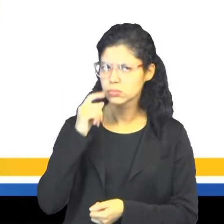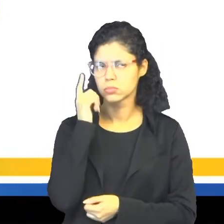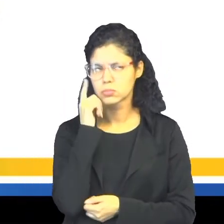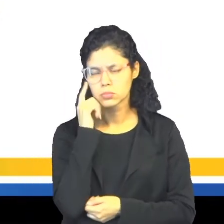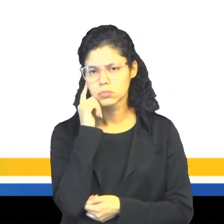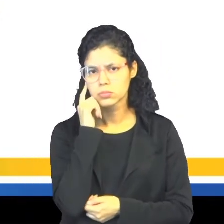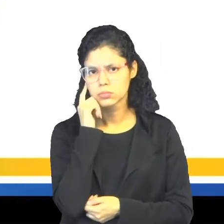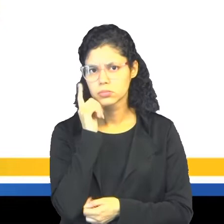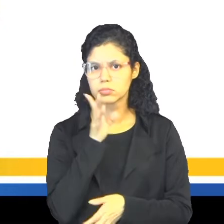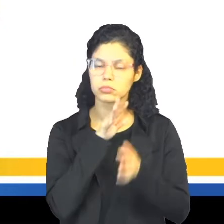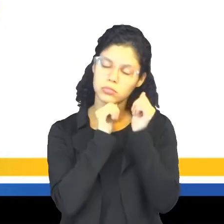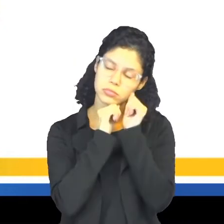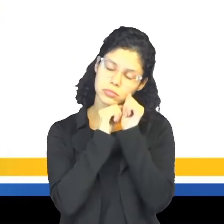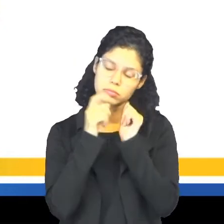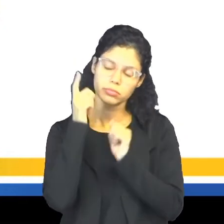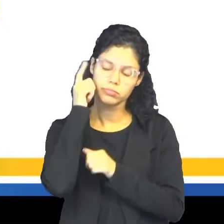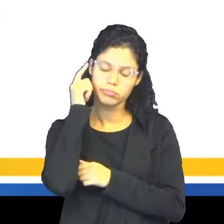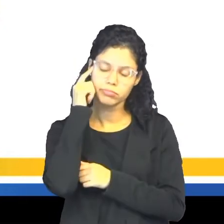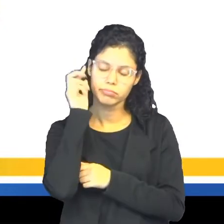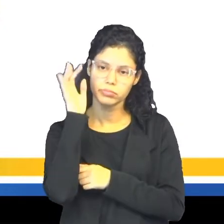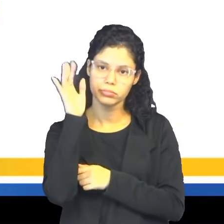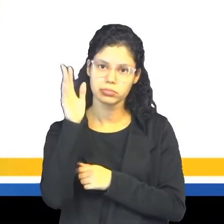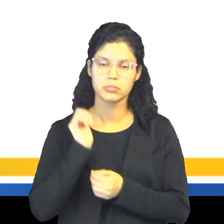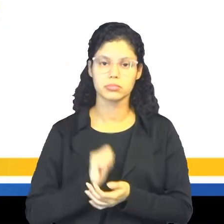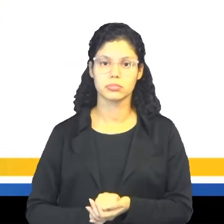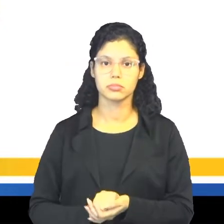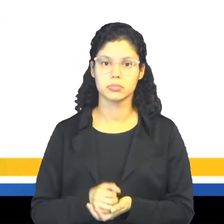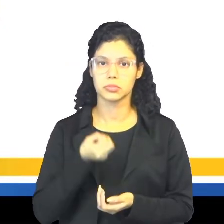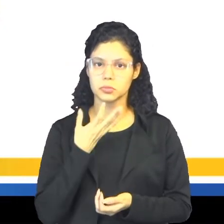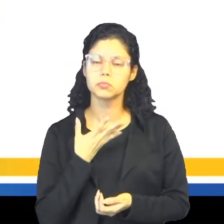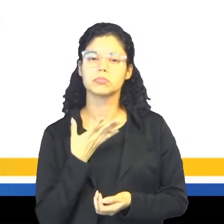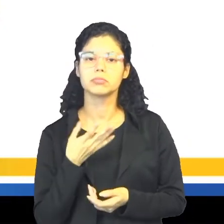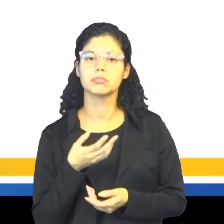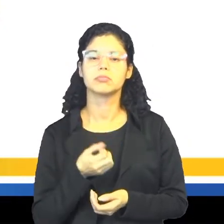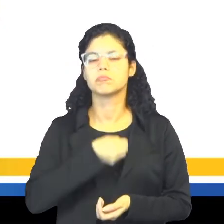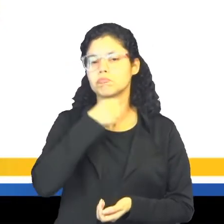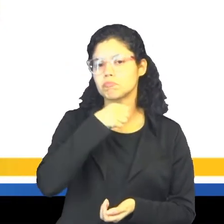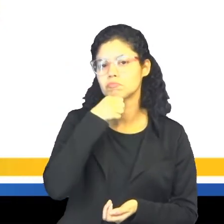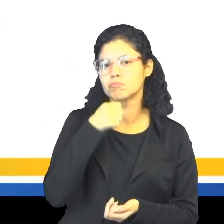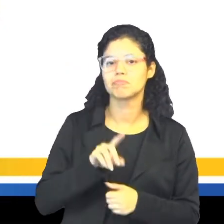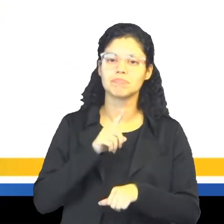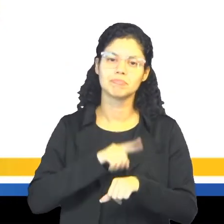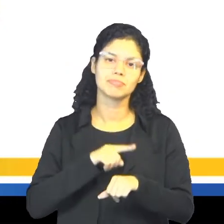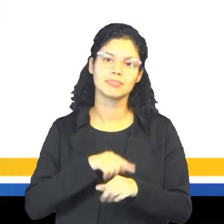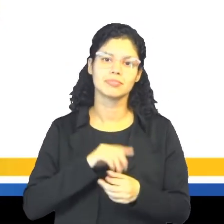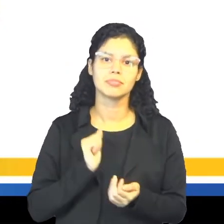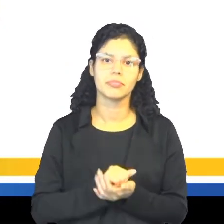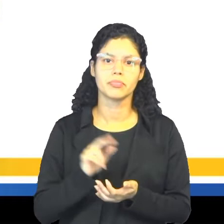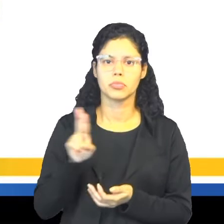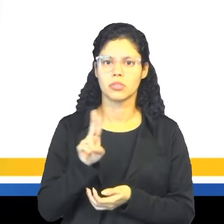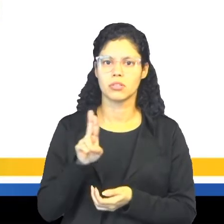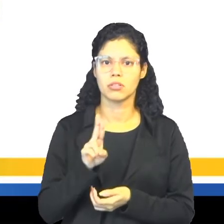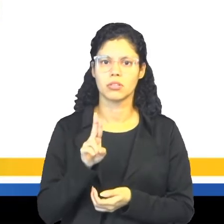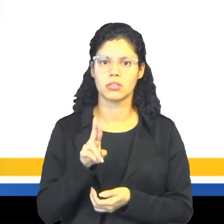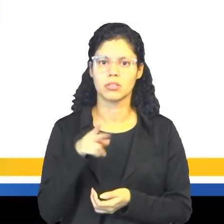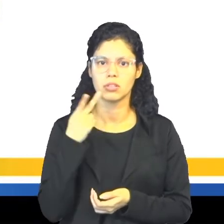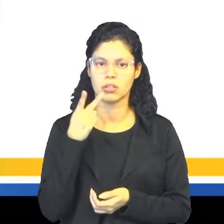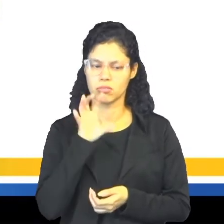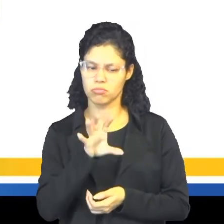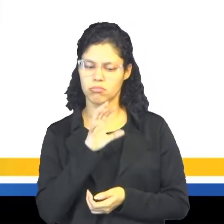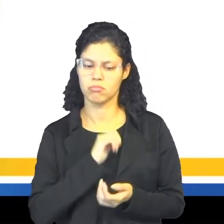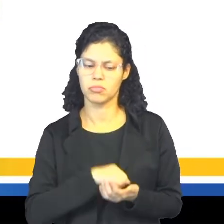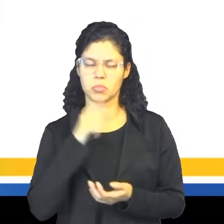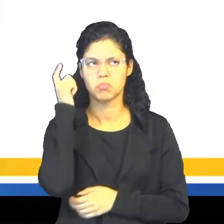e lá dormindo pensando né lembra dos bons e velhos tempos eu não chamaria assim ele lá